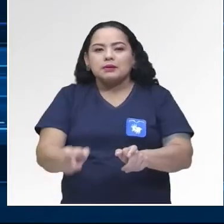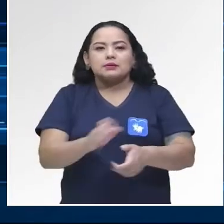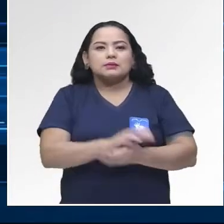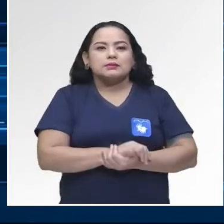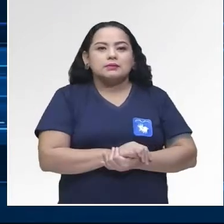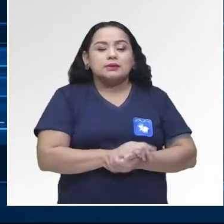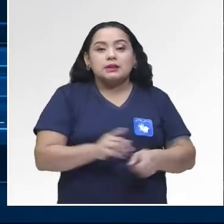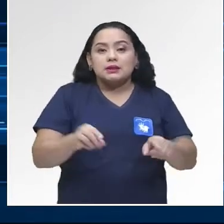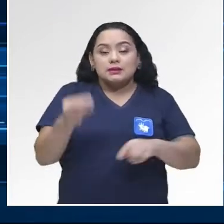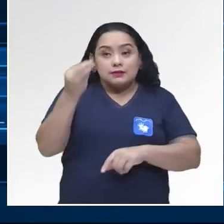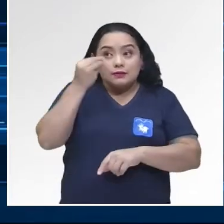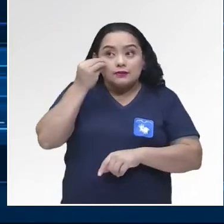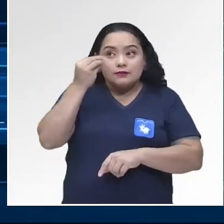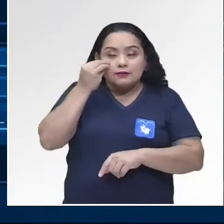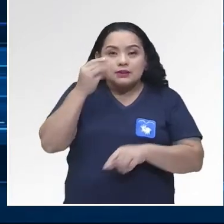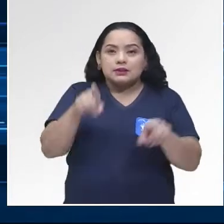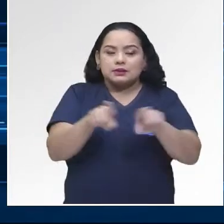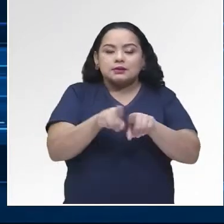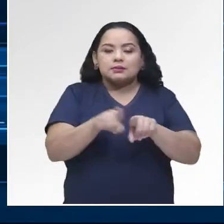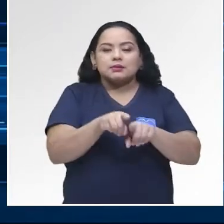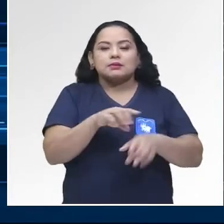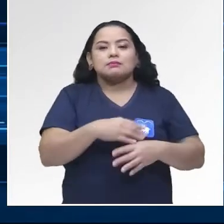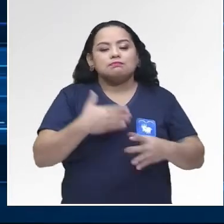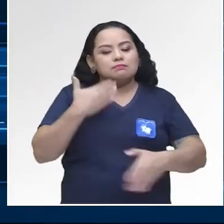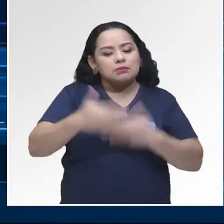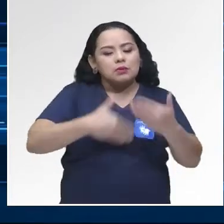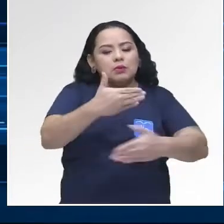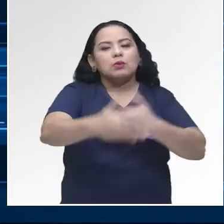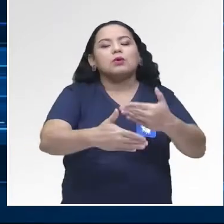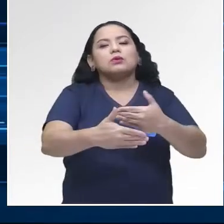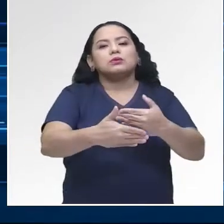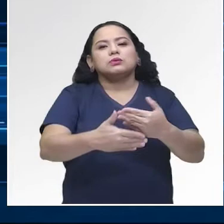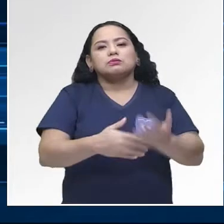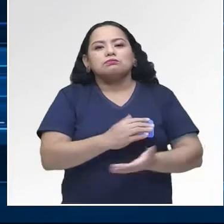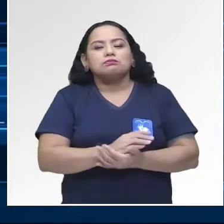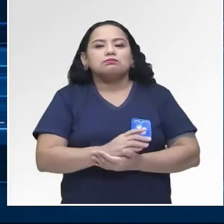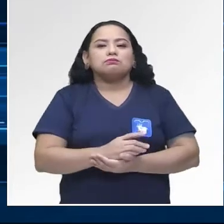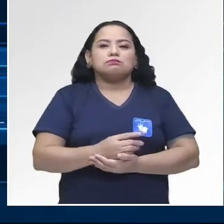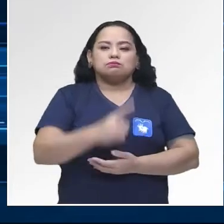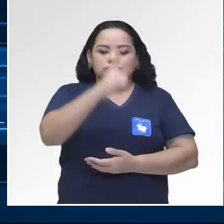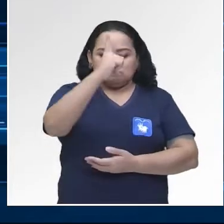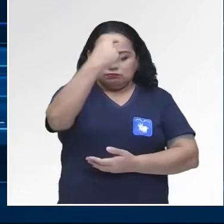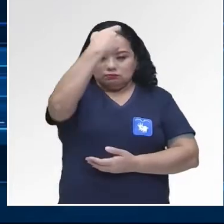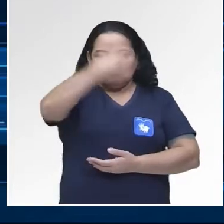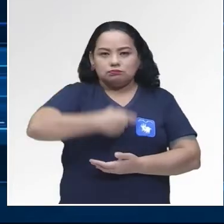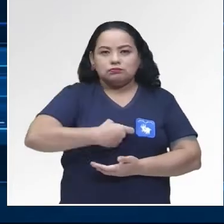Ouvidas também no decorrer da nossa existência.